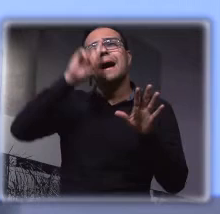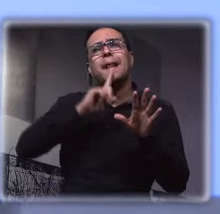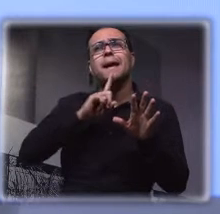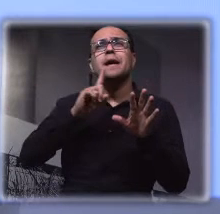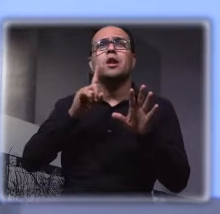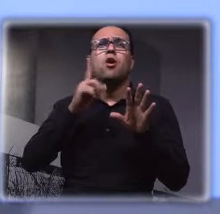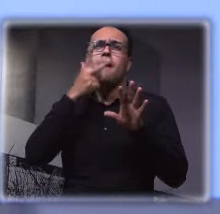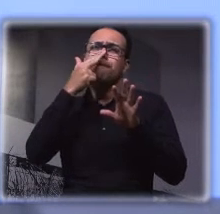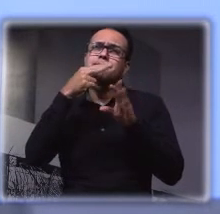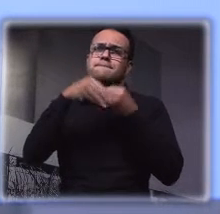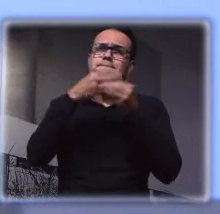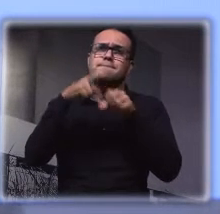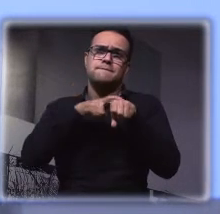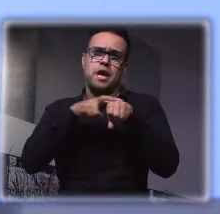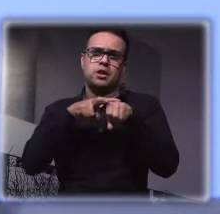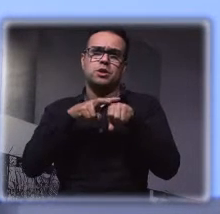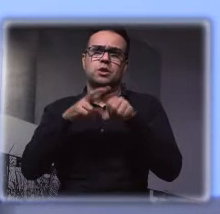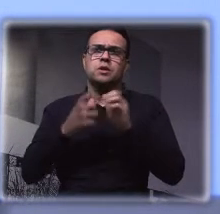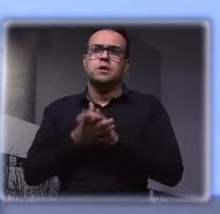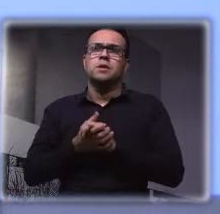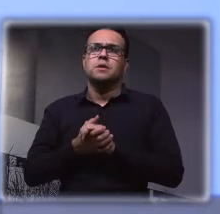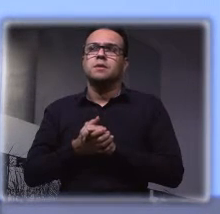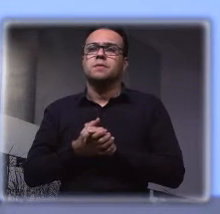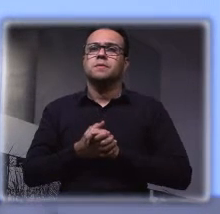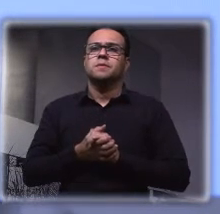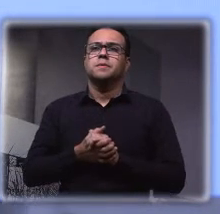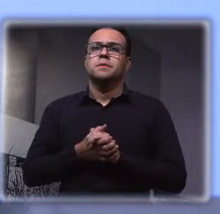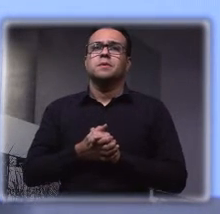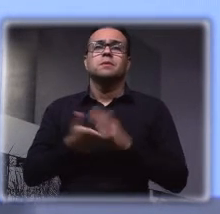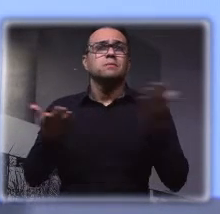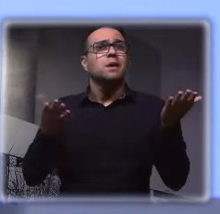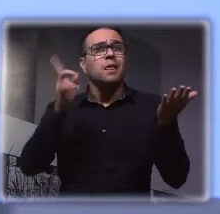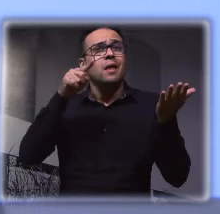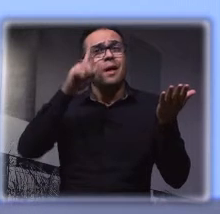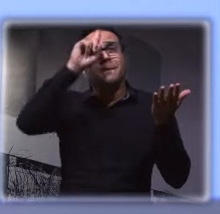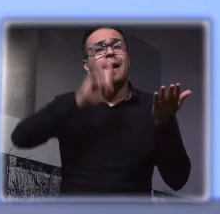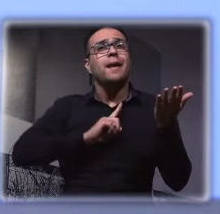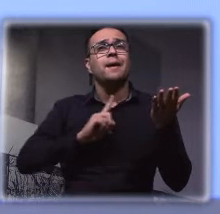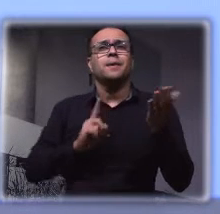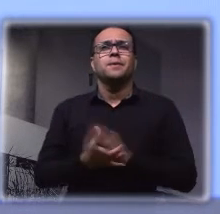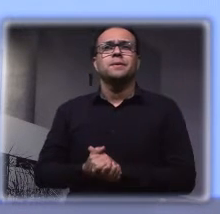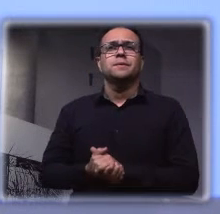amarelo esverdeado? Isso é amarelo? Dona Maria, é amarelo.